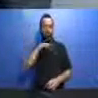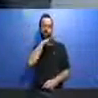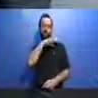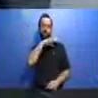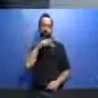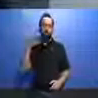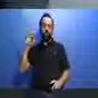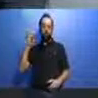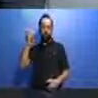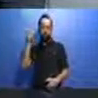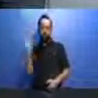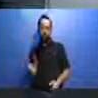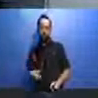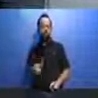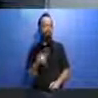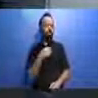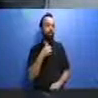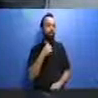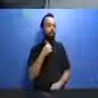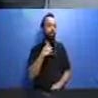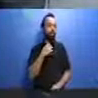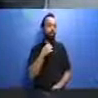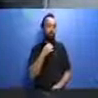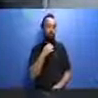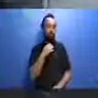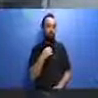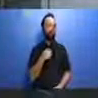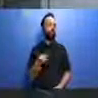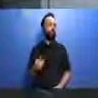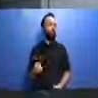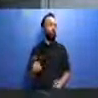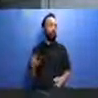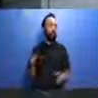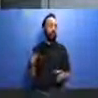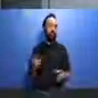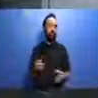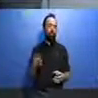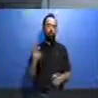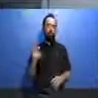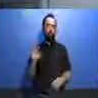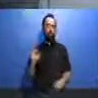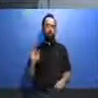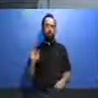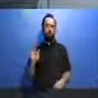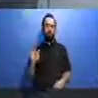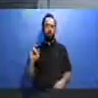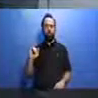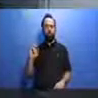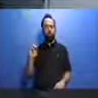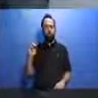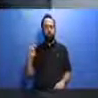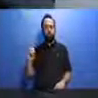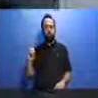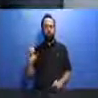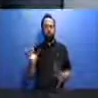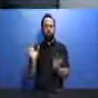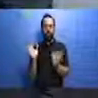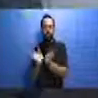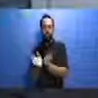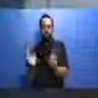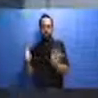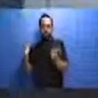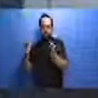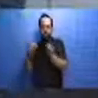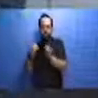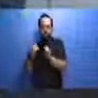Agora, uma outra filogenia, mas falando sobre os filos. Filo é uma classificação abaixo dos reinos. Nós temos 9